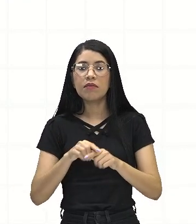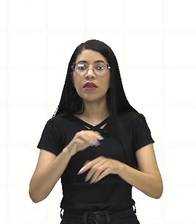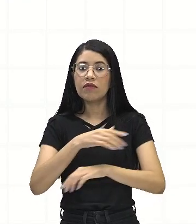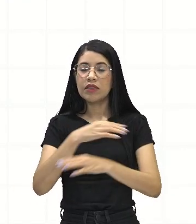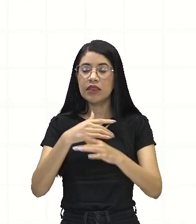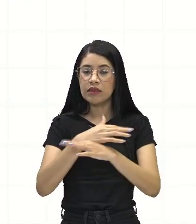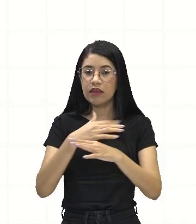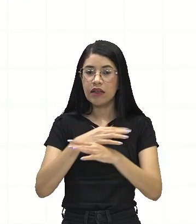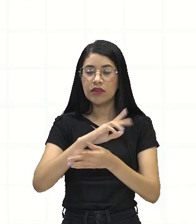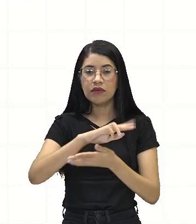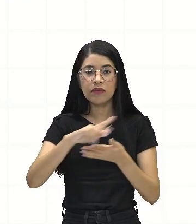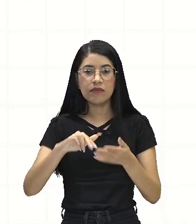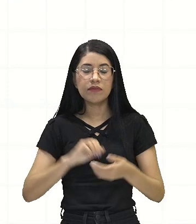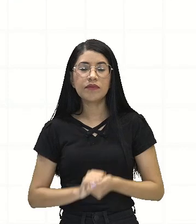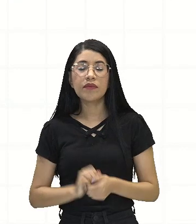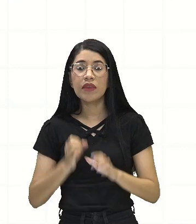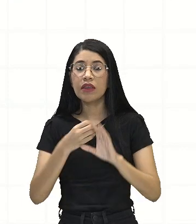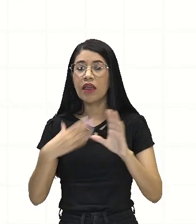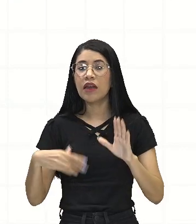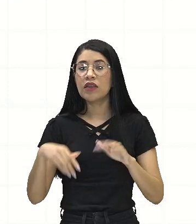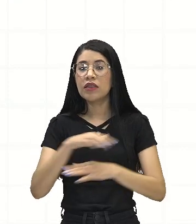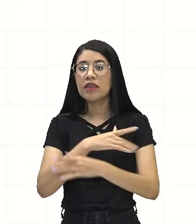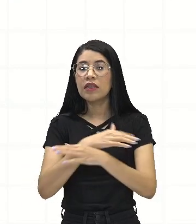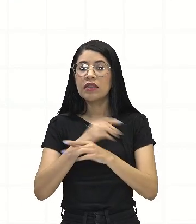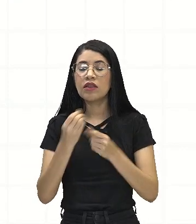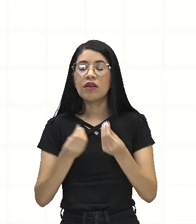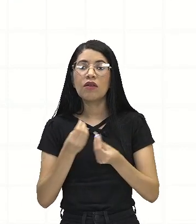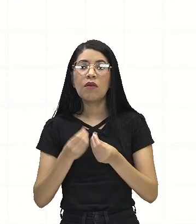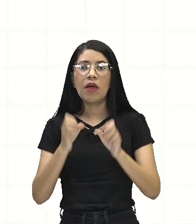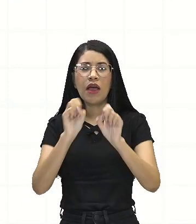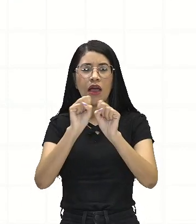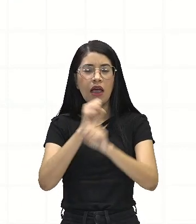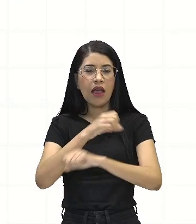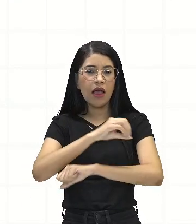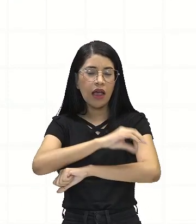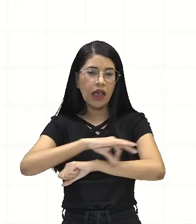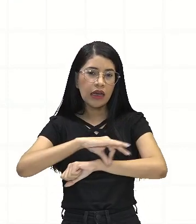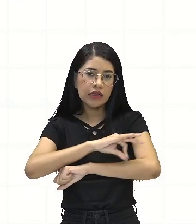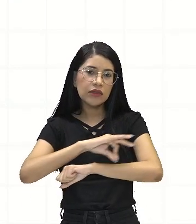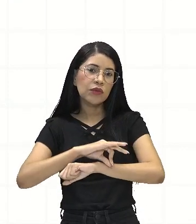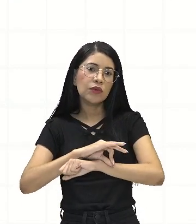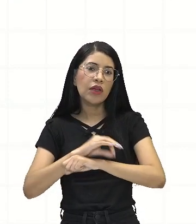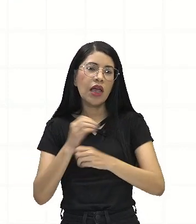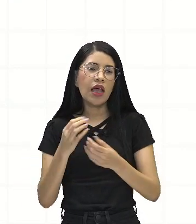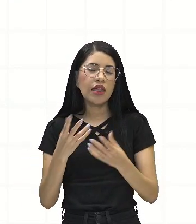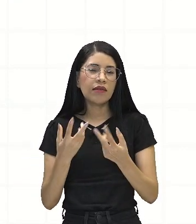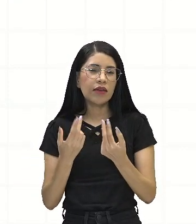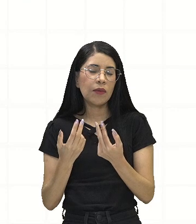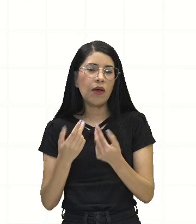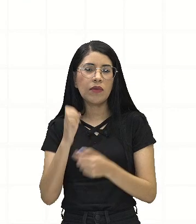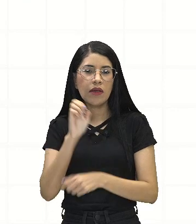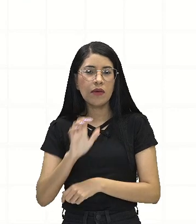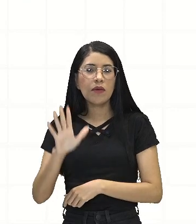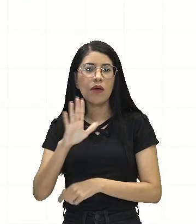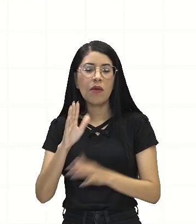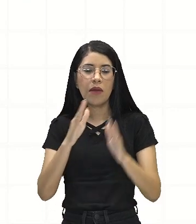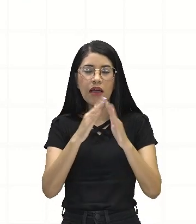vai observar um pouco das atividades da mineração durante os séculos 17 e século 18, né, que a gente já